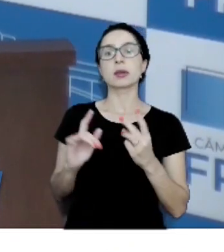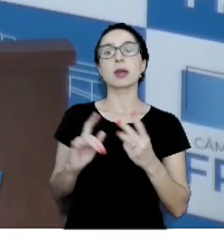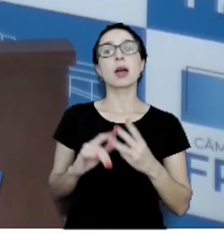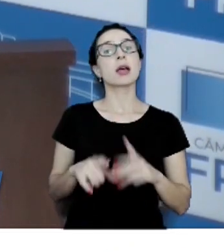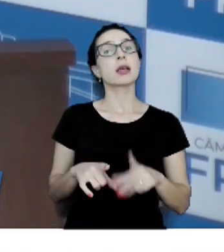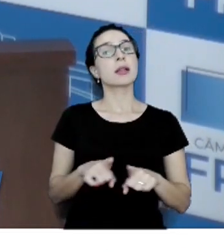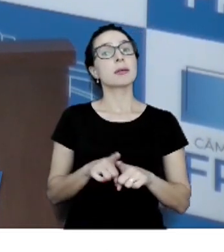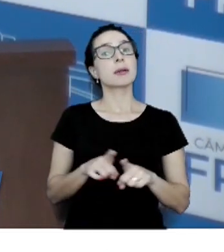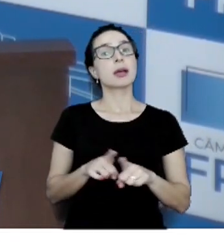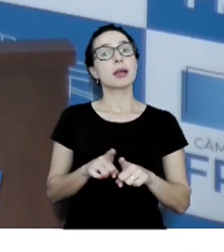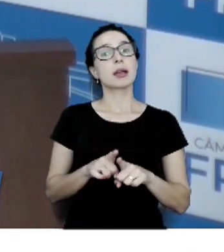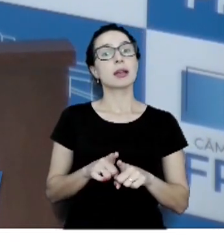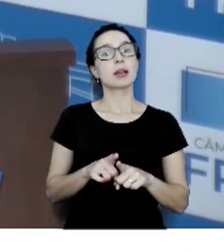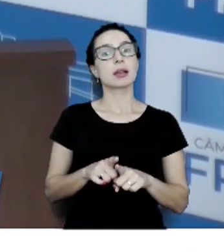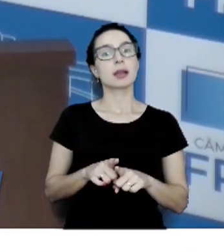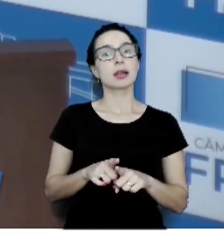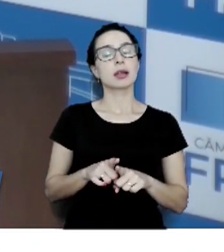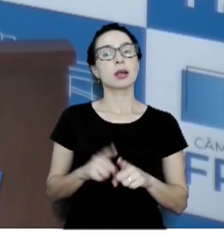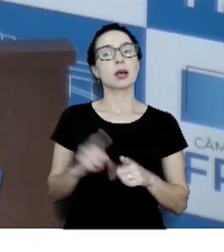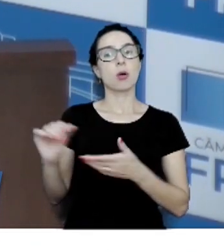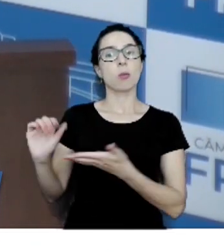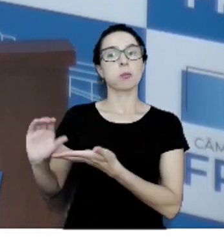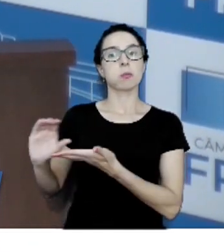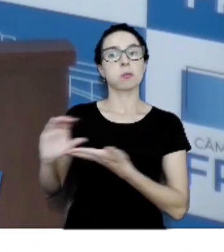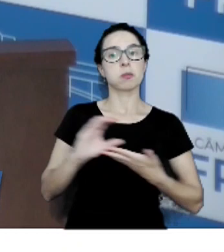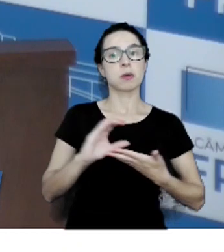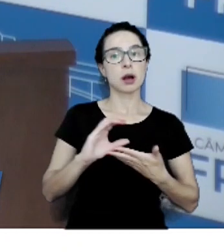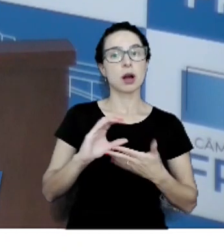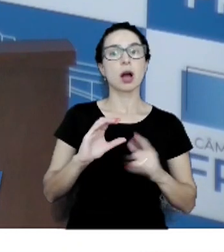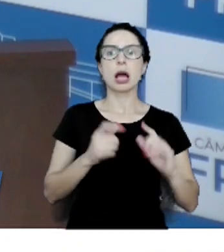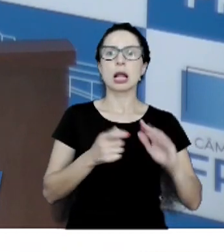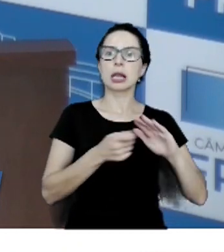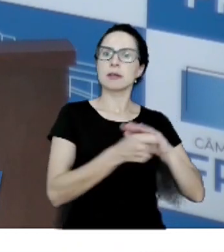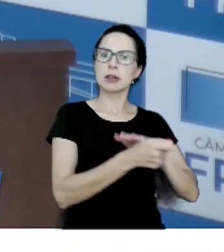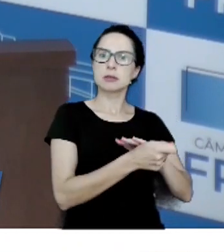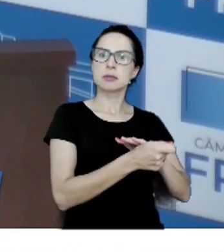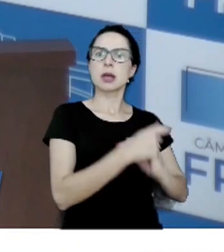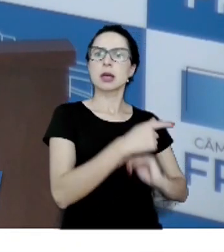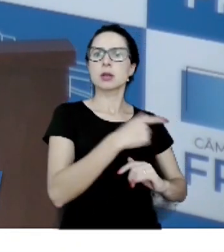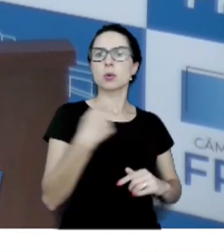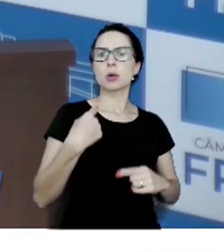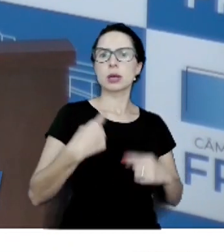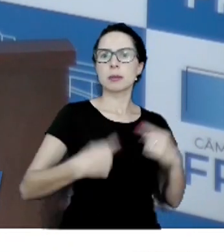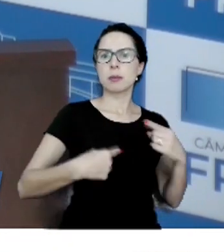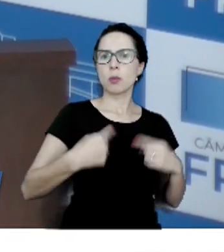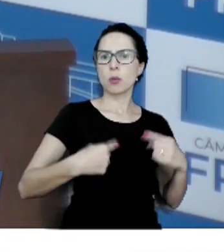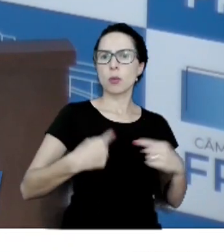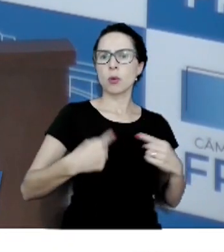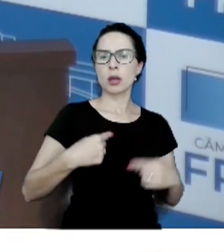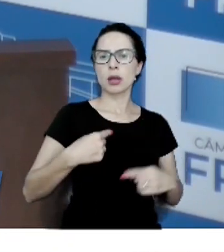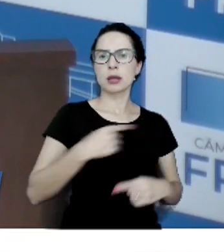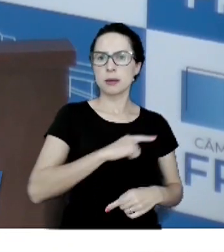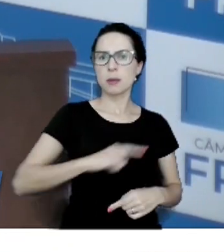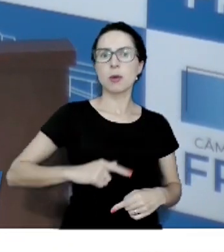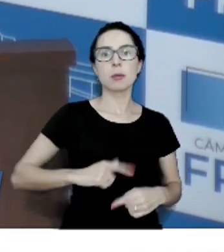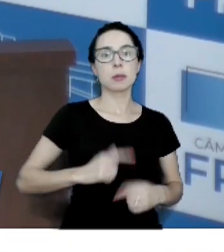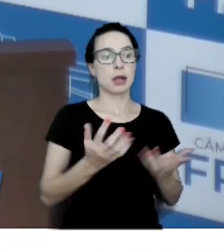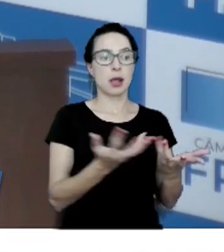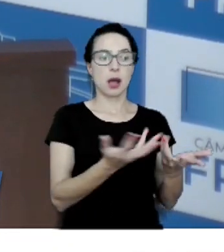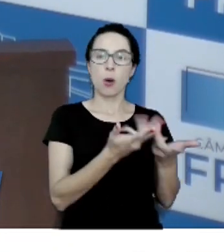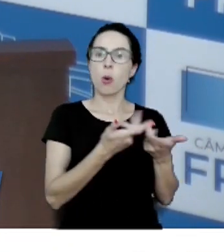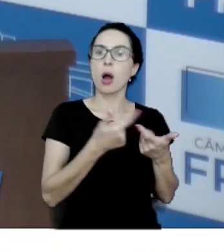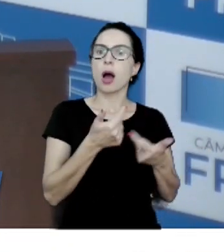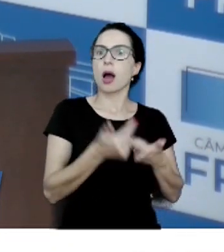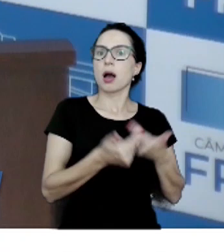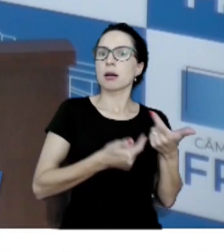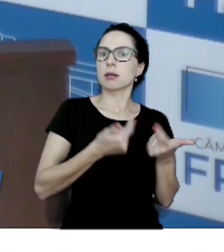lado, os recursos do orçamento têm que ser investidos em políticas públicas. Então, tem que ter qualidade no serviço